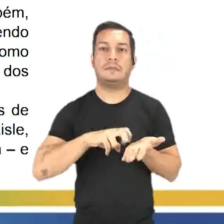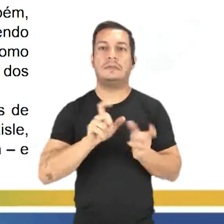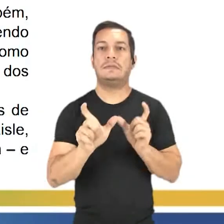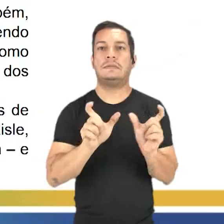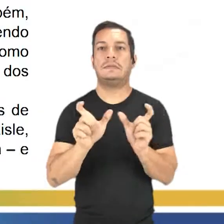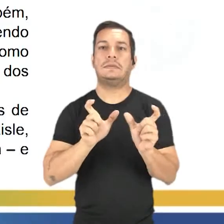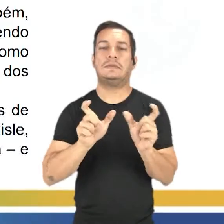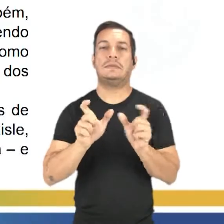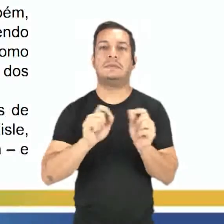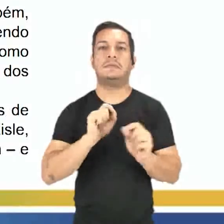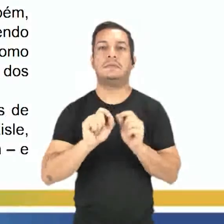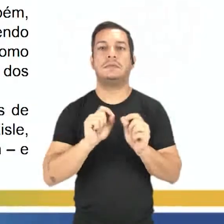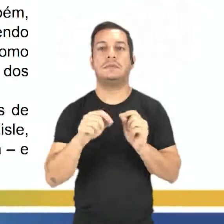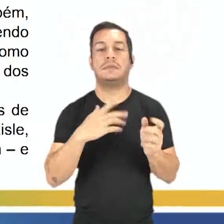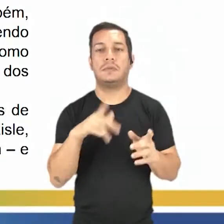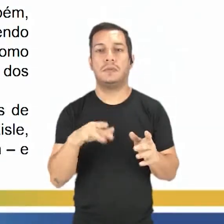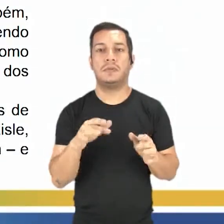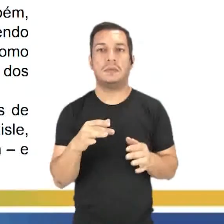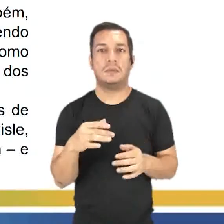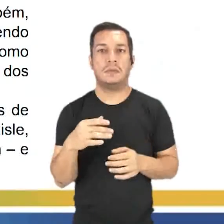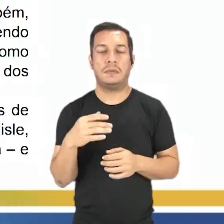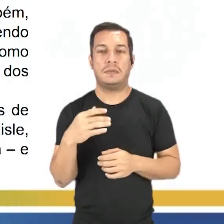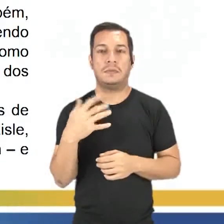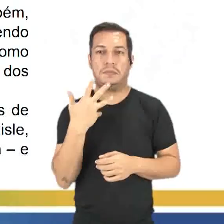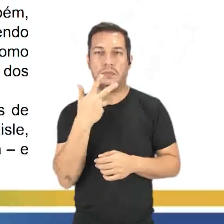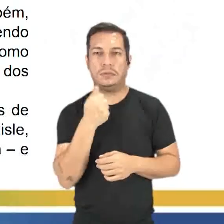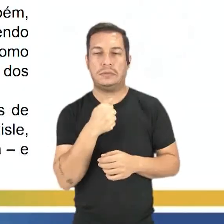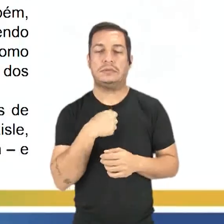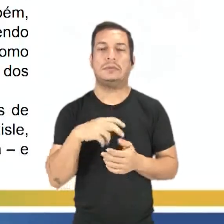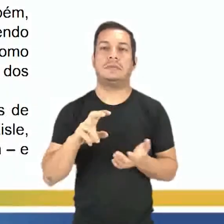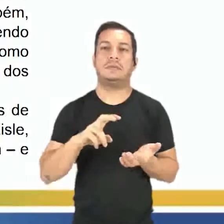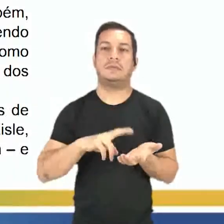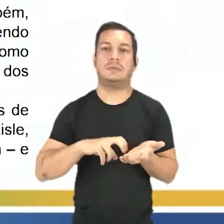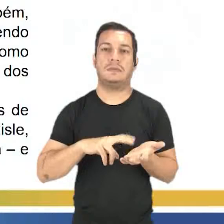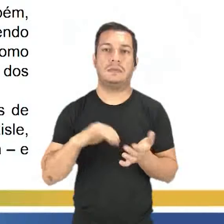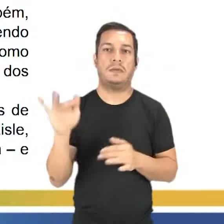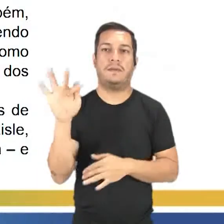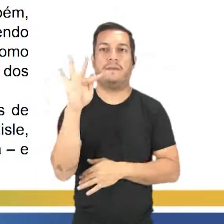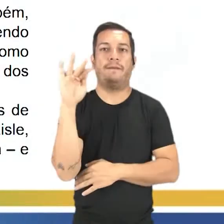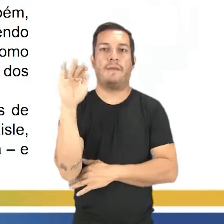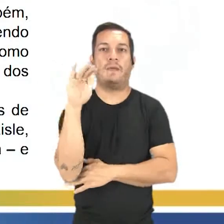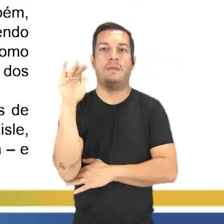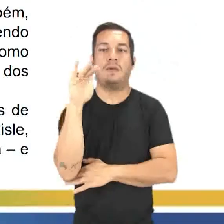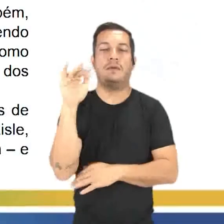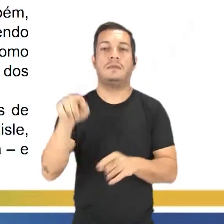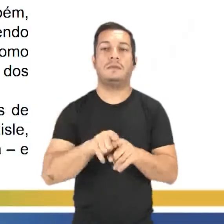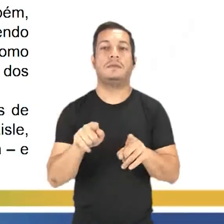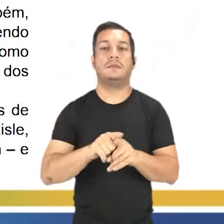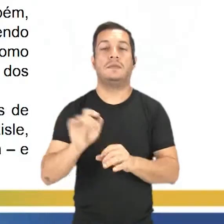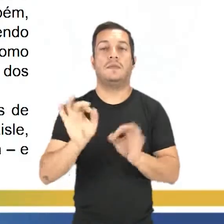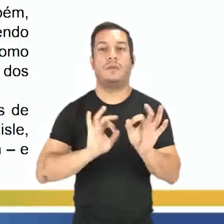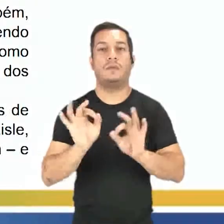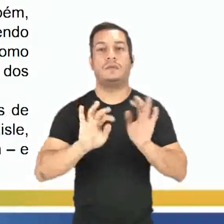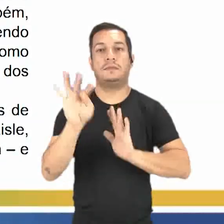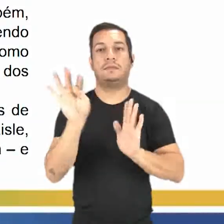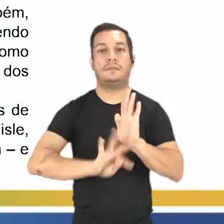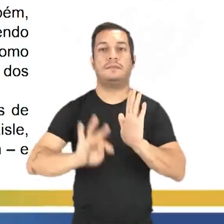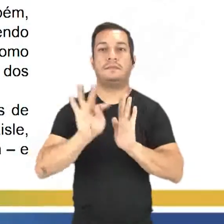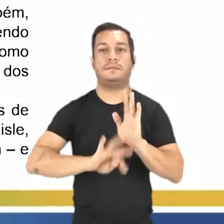palavras rebuscadas, muito cultas, tá? De rebuscamento formal, construções